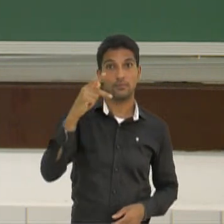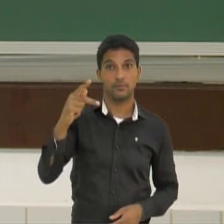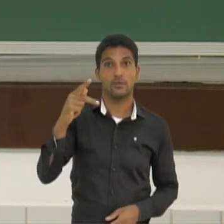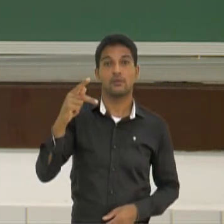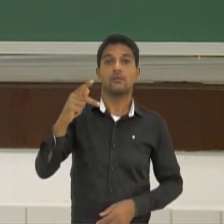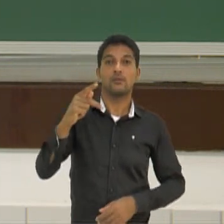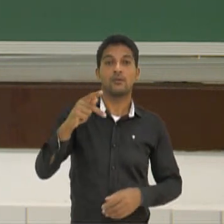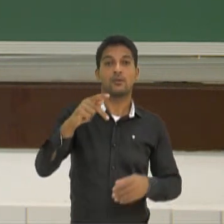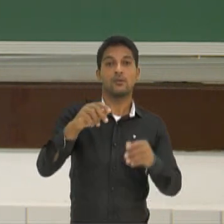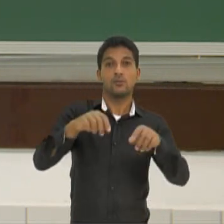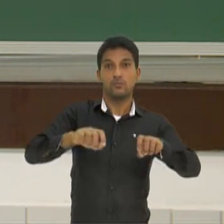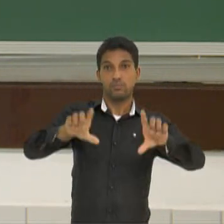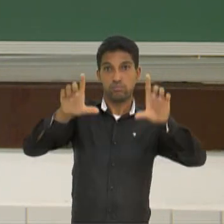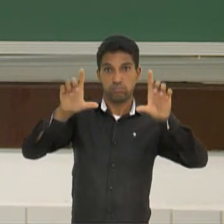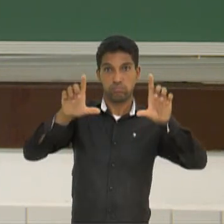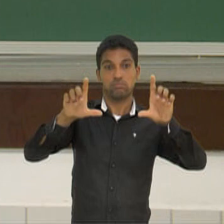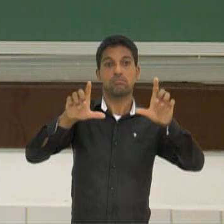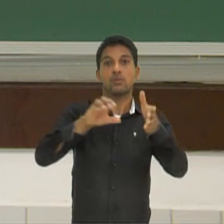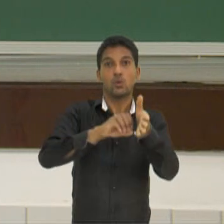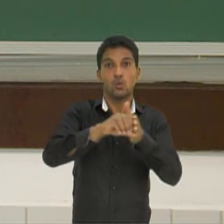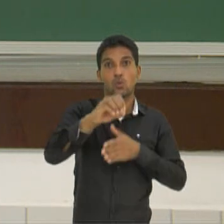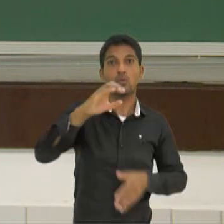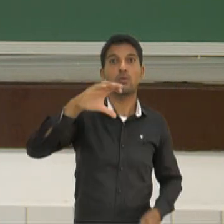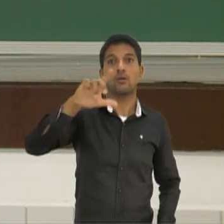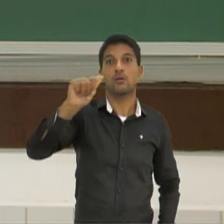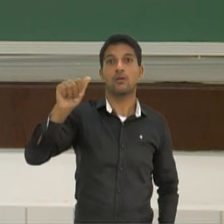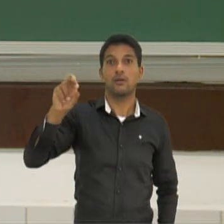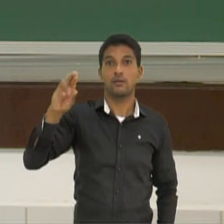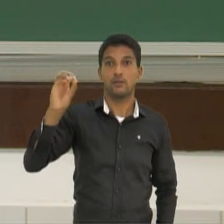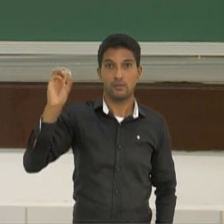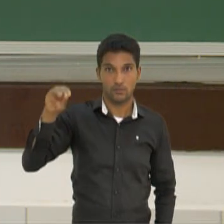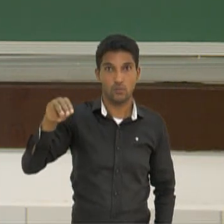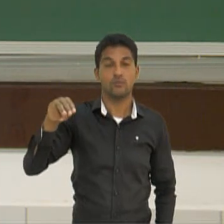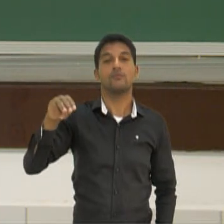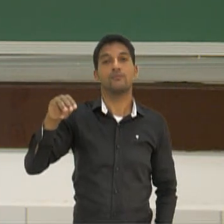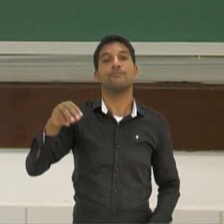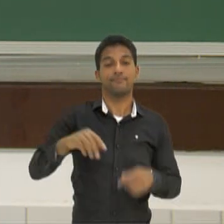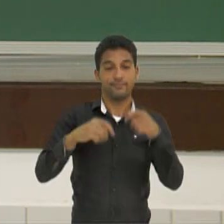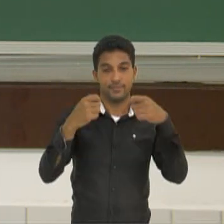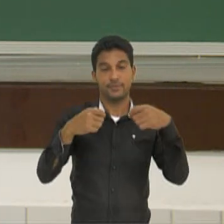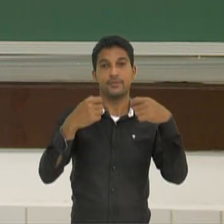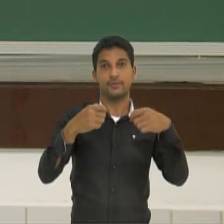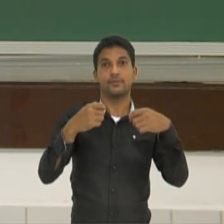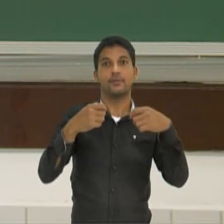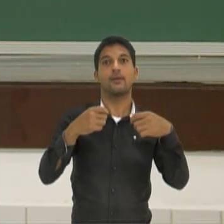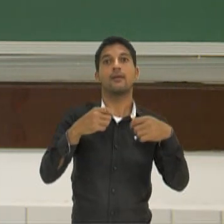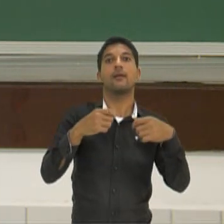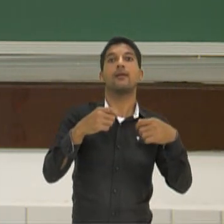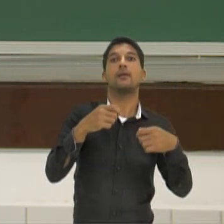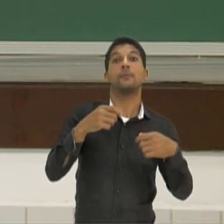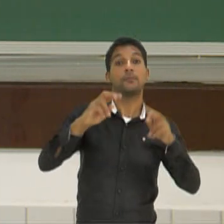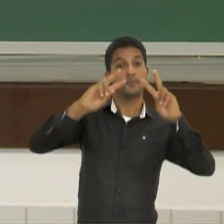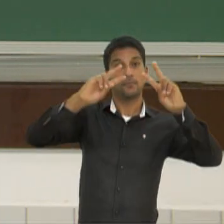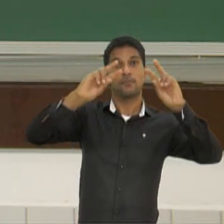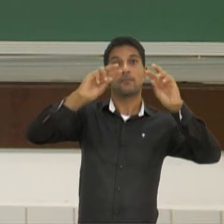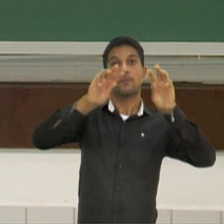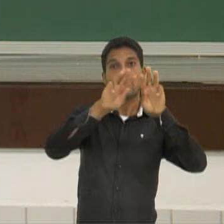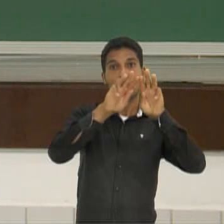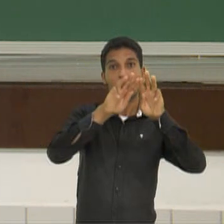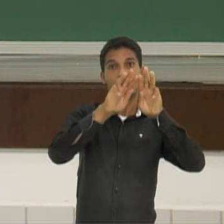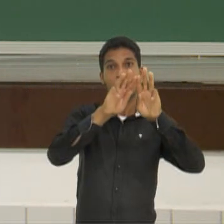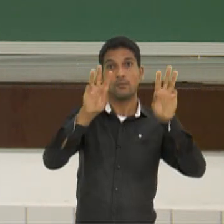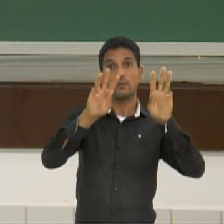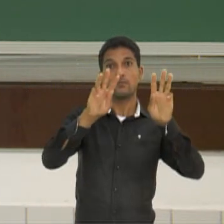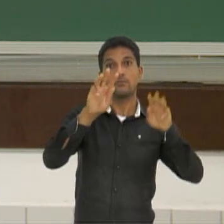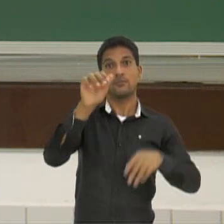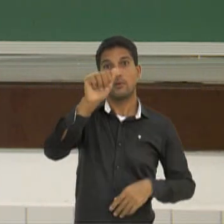de alunos do nosso estado, do estado do Paraná, estão tendo acesso nesse momento a esse aplicativo. Né? E quando o aluno